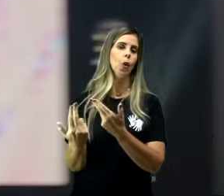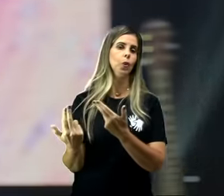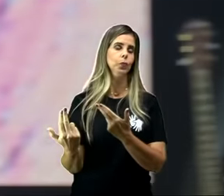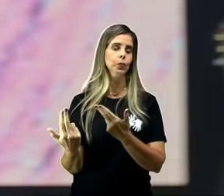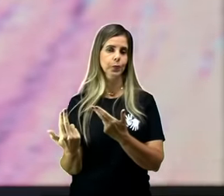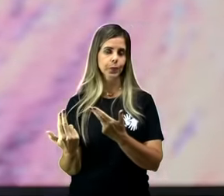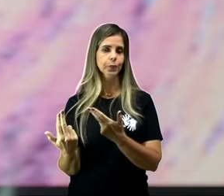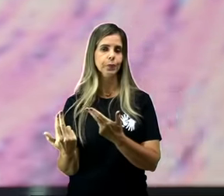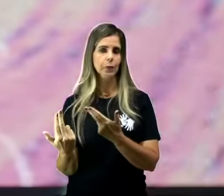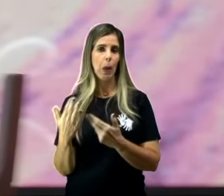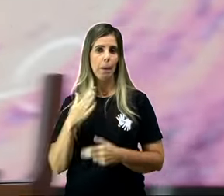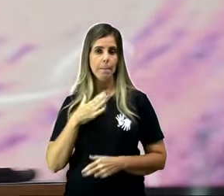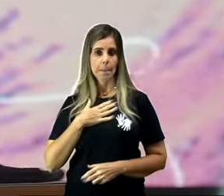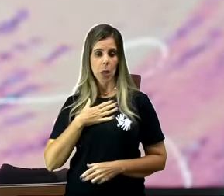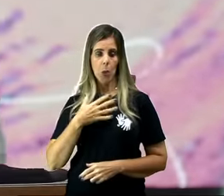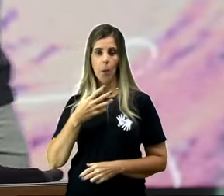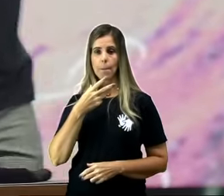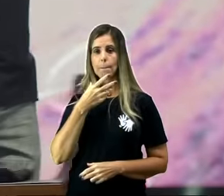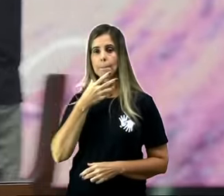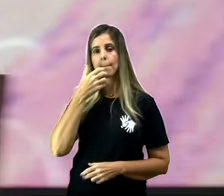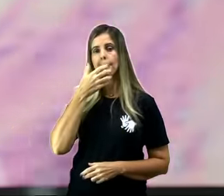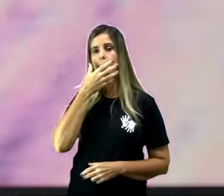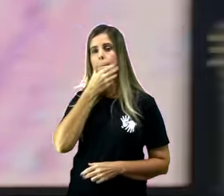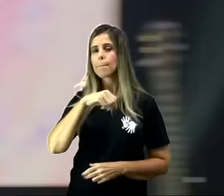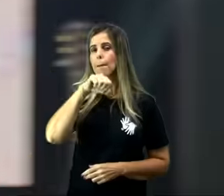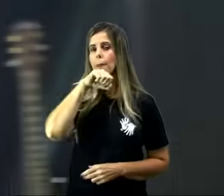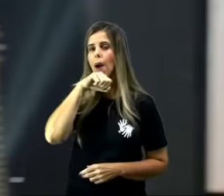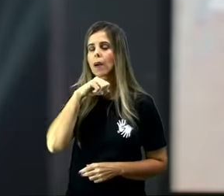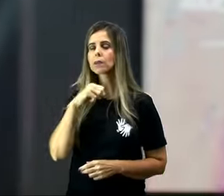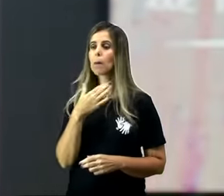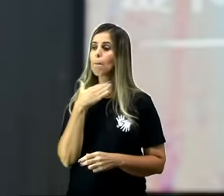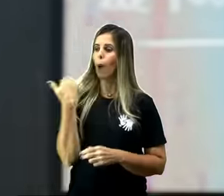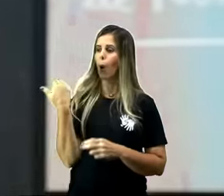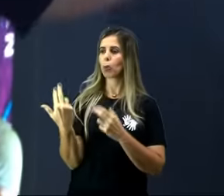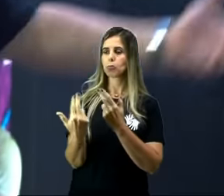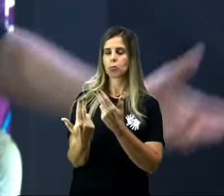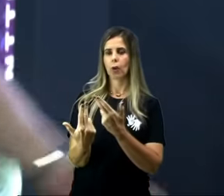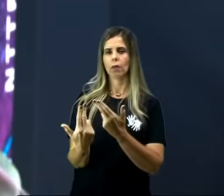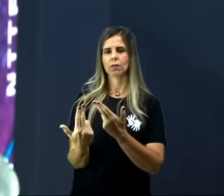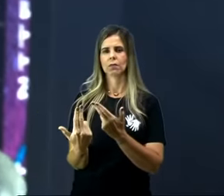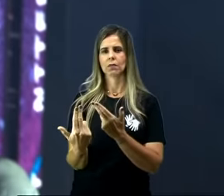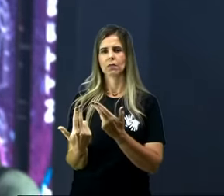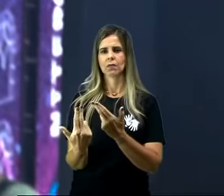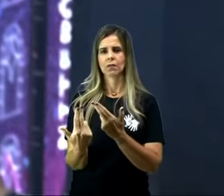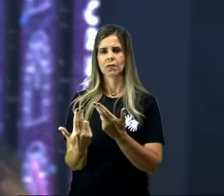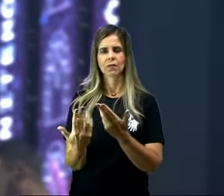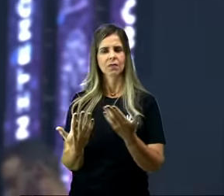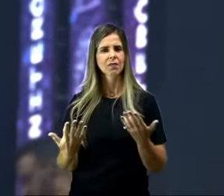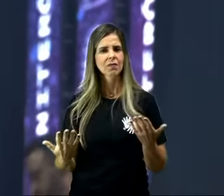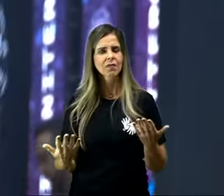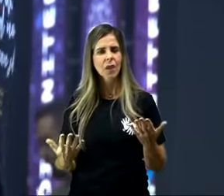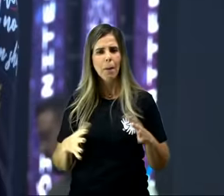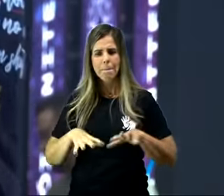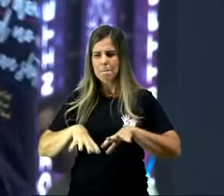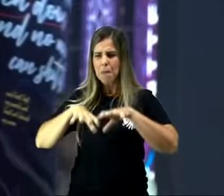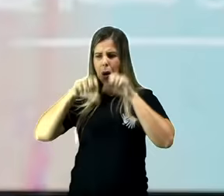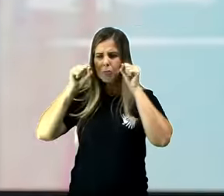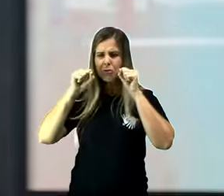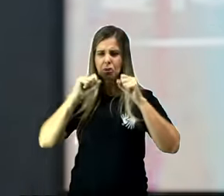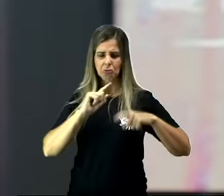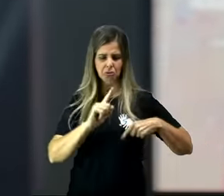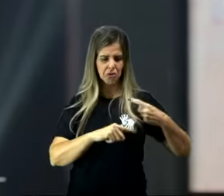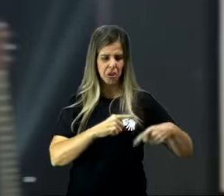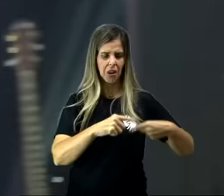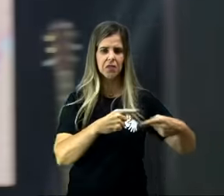essa palavra. Pastor, parece que é um karma que vinha da nossa das gerações passadas, da minha família. Era. Toda maldição